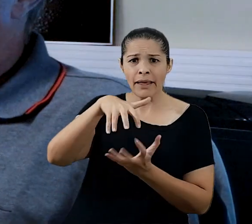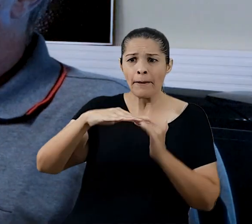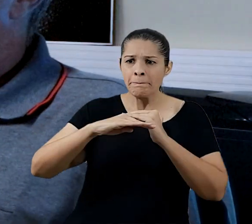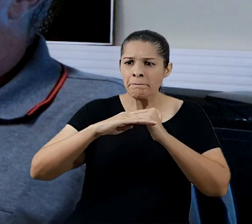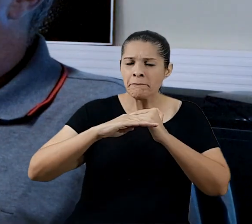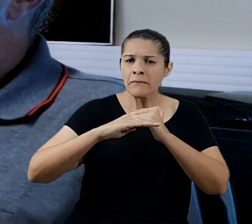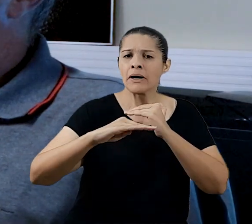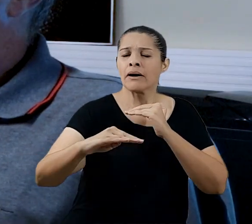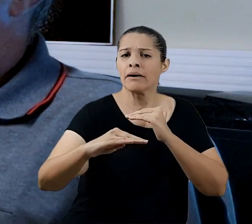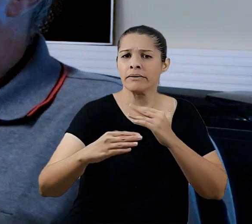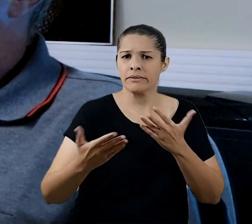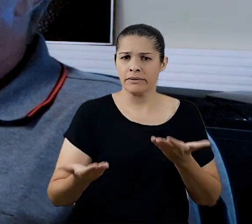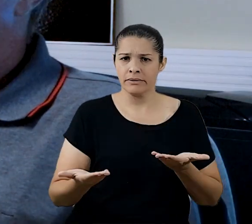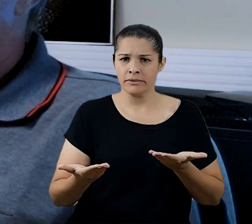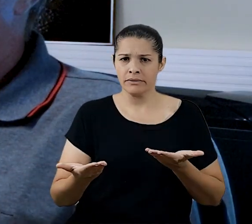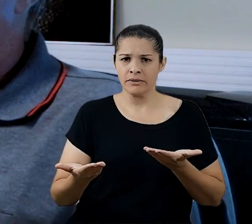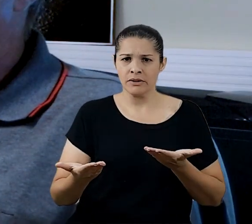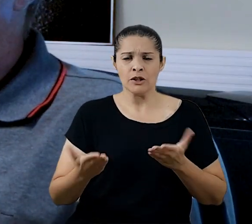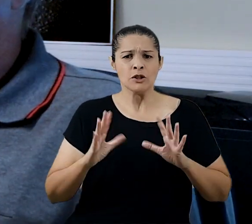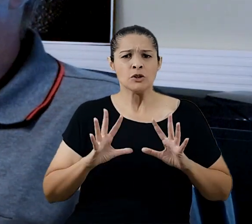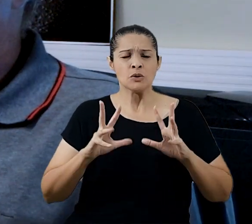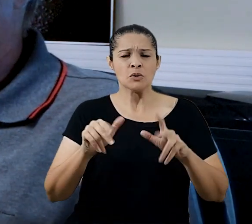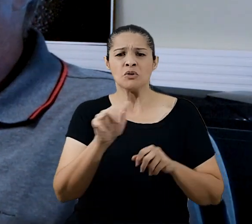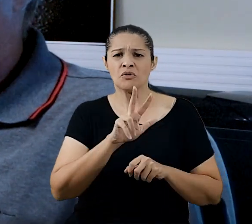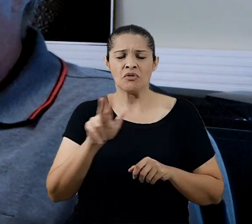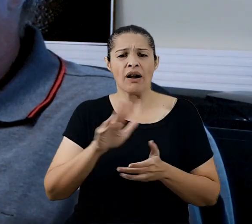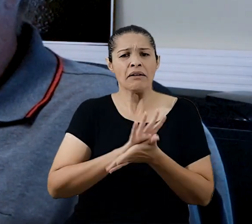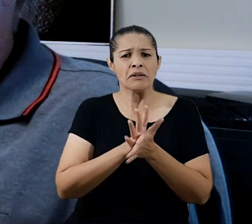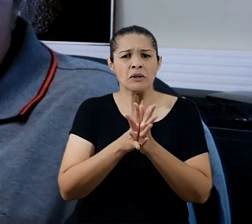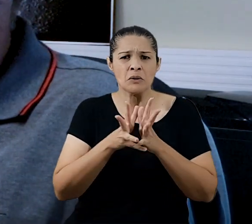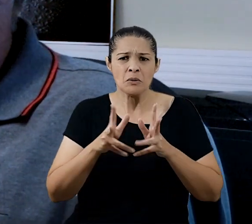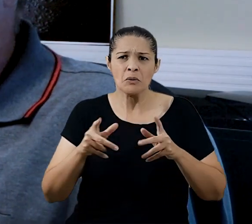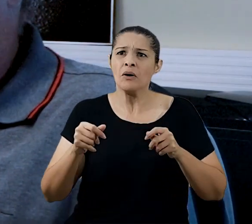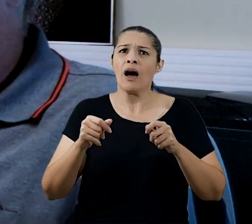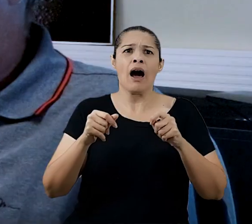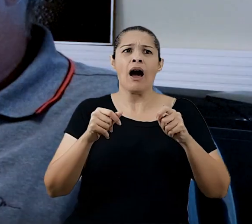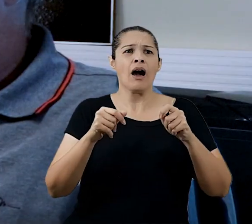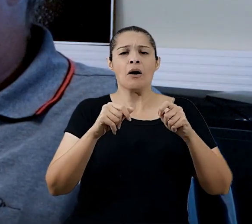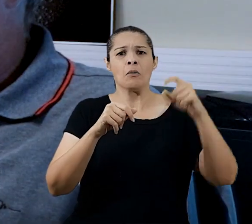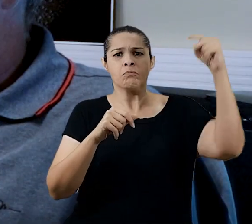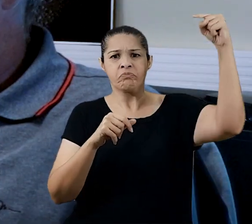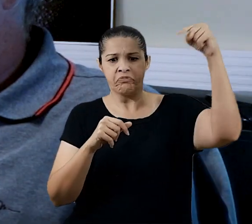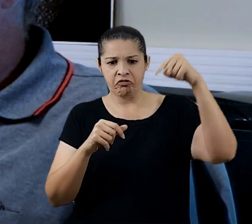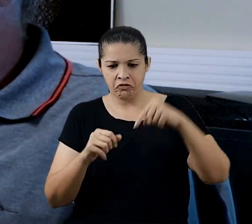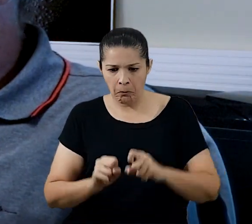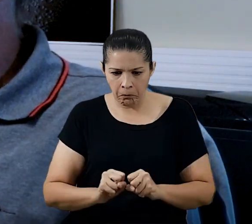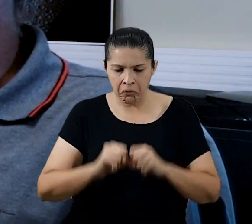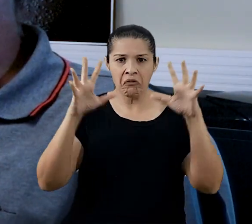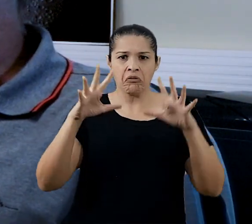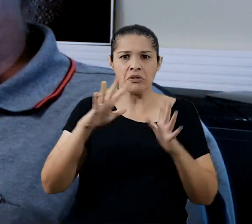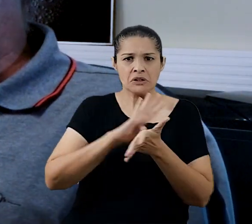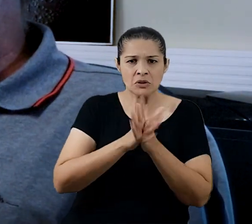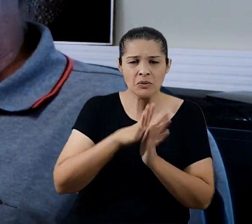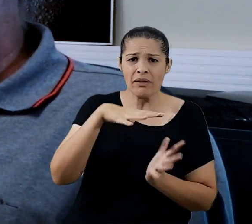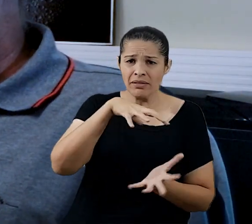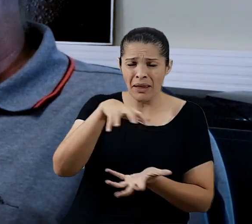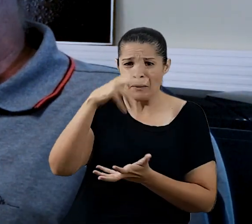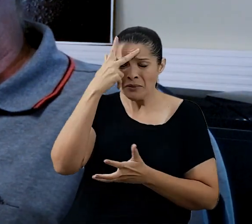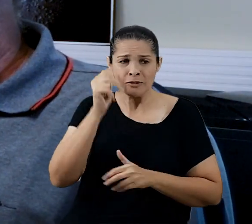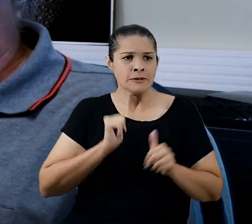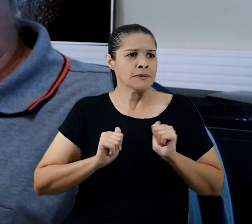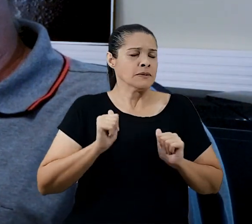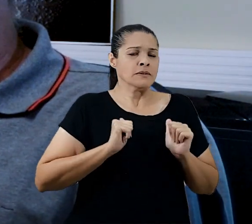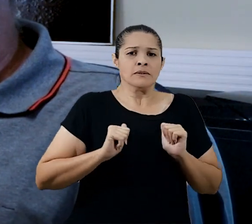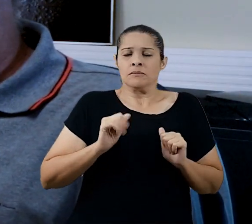que vai ser tudo destruído todo ano, tem um asteroide que vai trombar com a Terra, praticamente, né? Então, se as pessoas